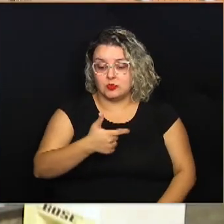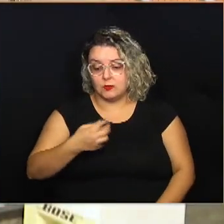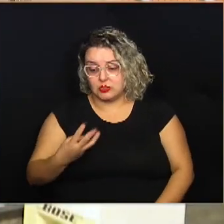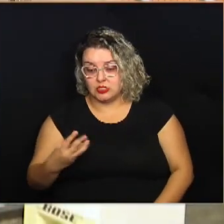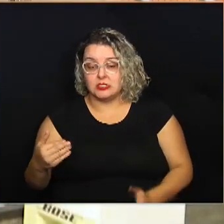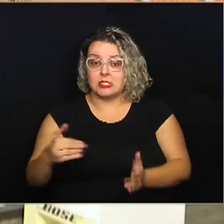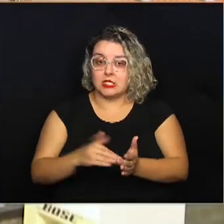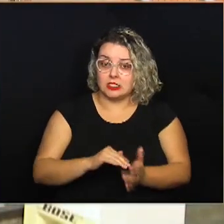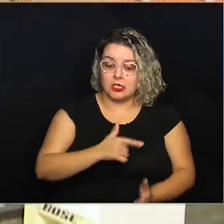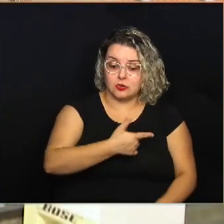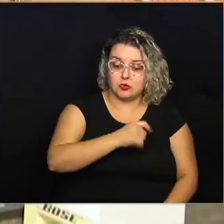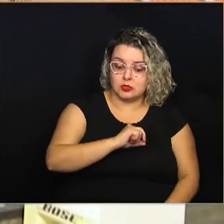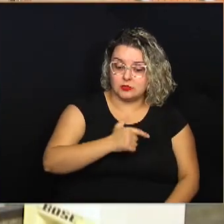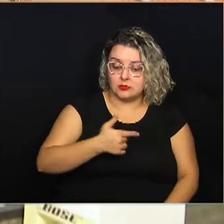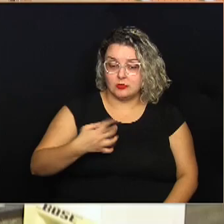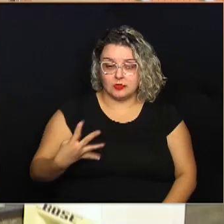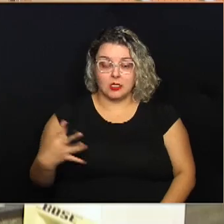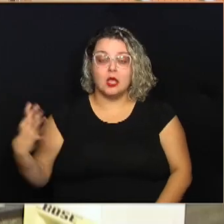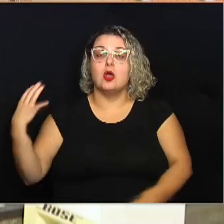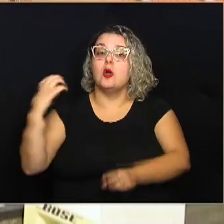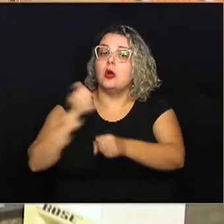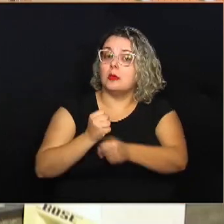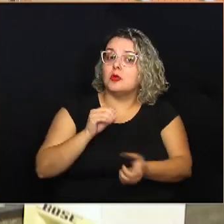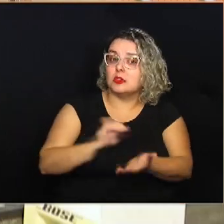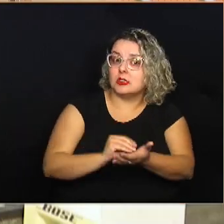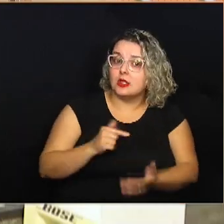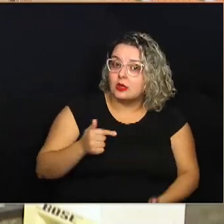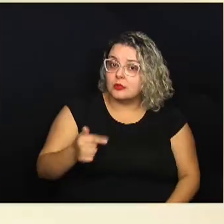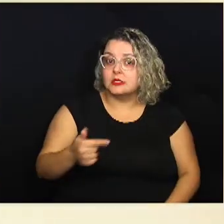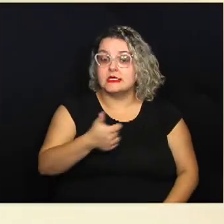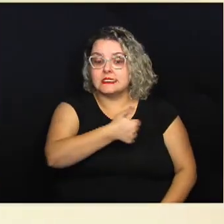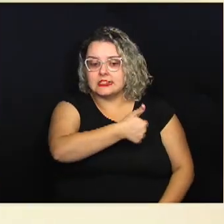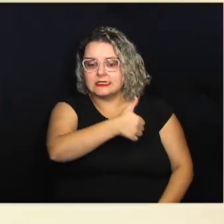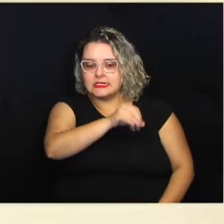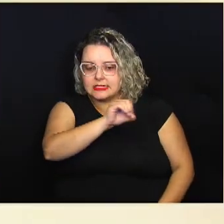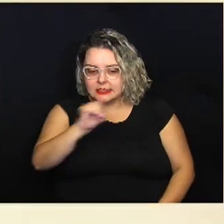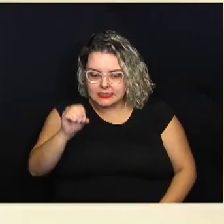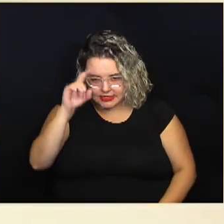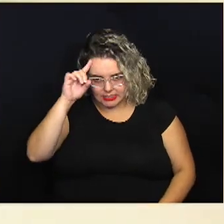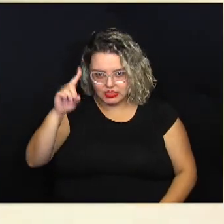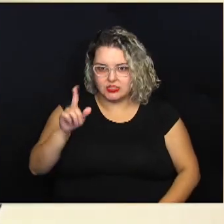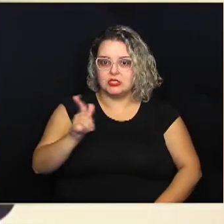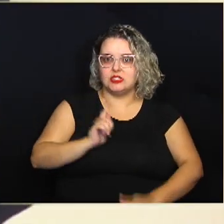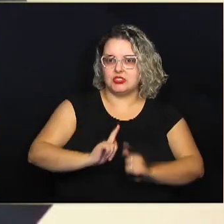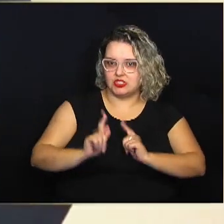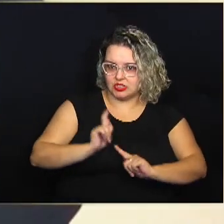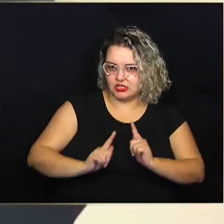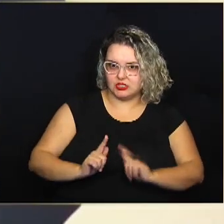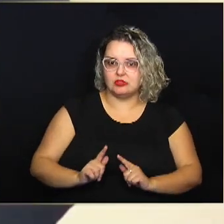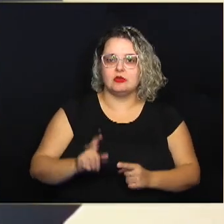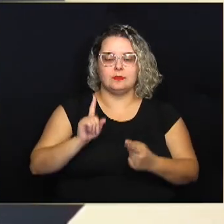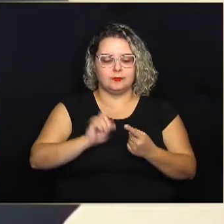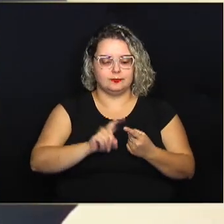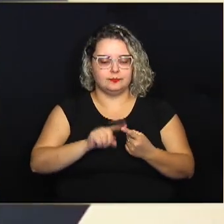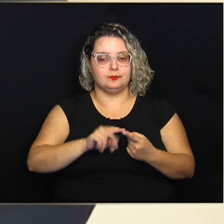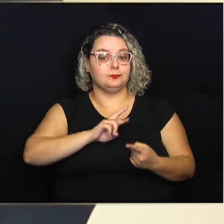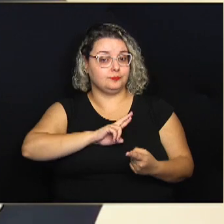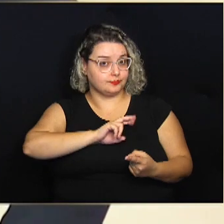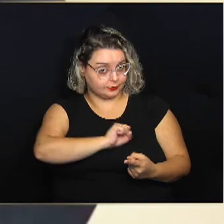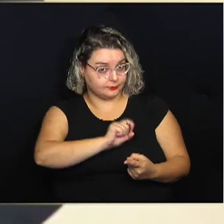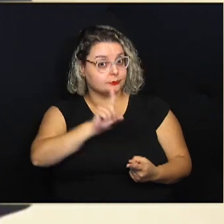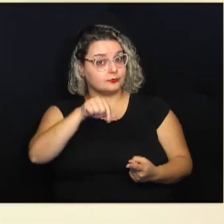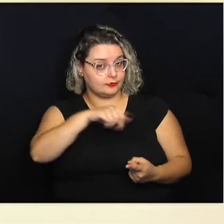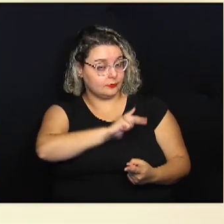2023-2024, que completou na última semana 100 dias de gestão. Ela é formada pelos vereadores Luiz Rossini, que